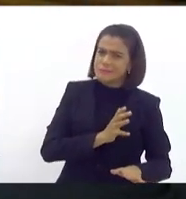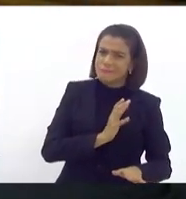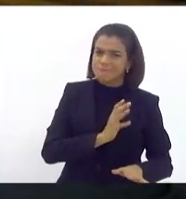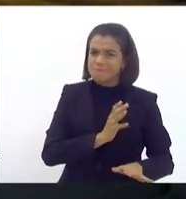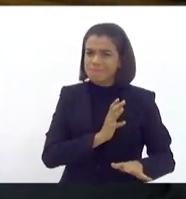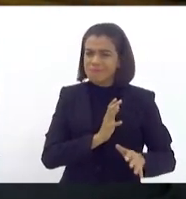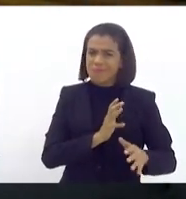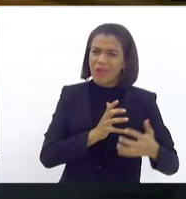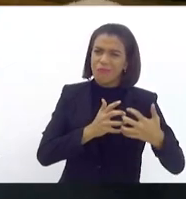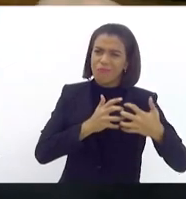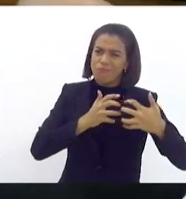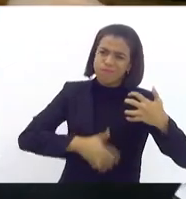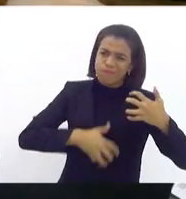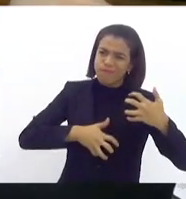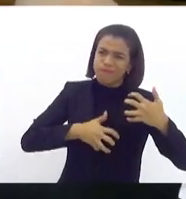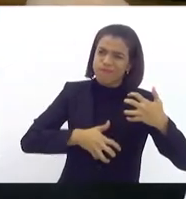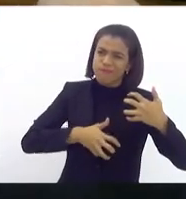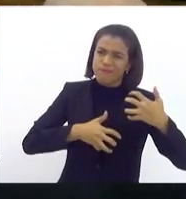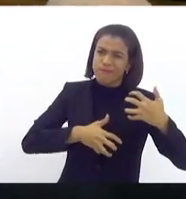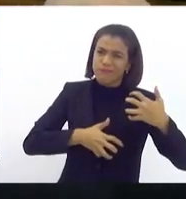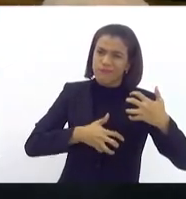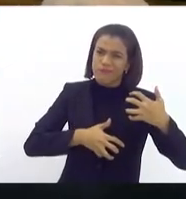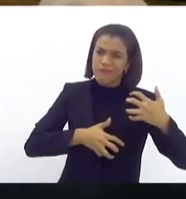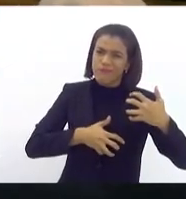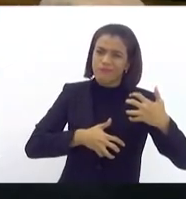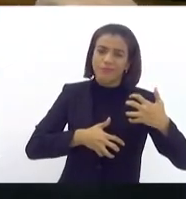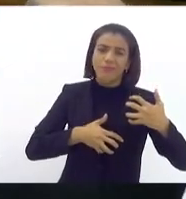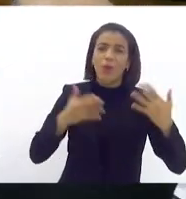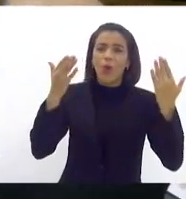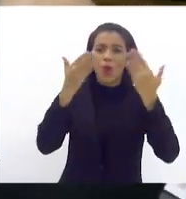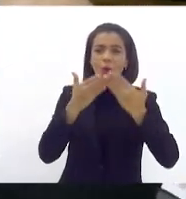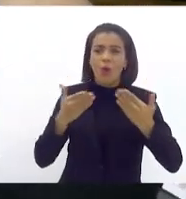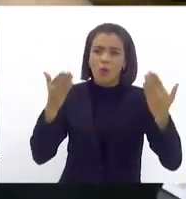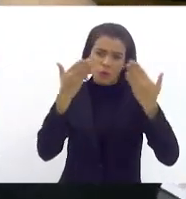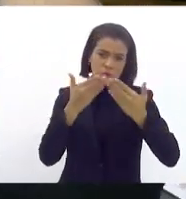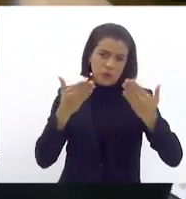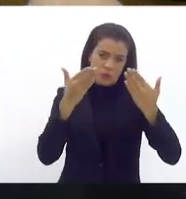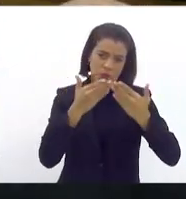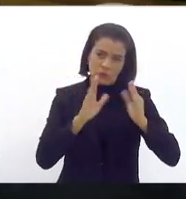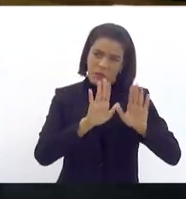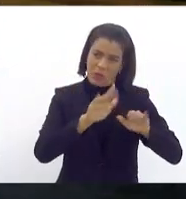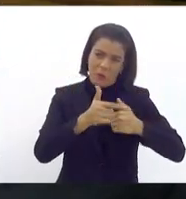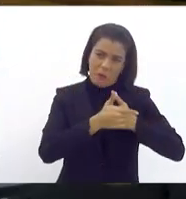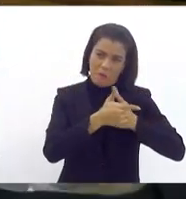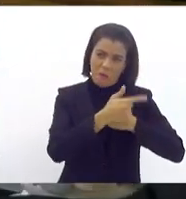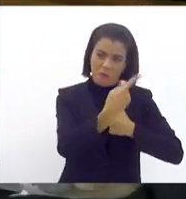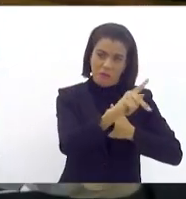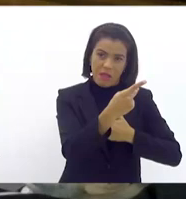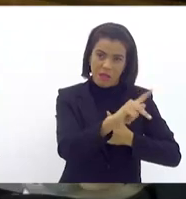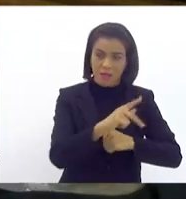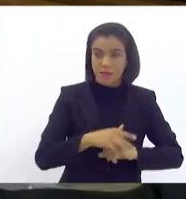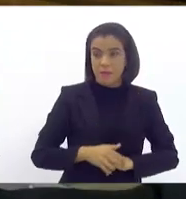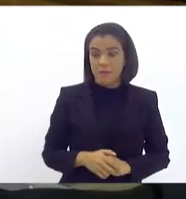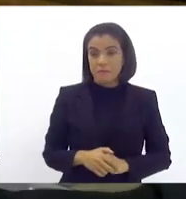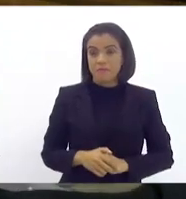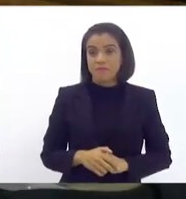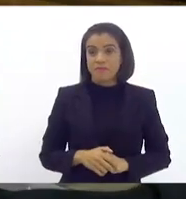Coração meio rachado ainda, né? Não. O Chumaré é o papel dele. Coração